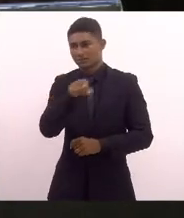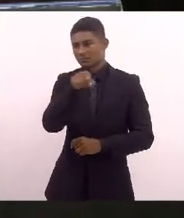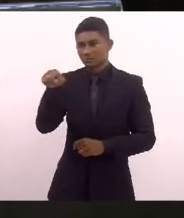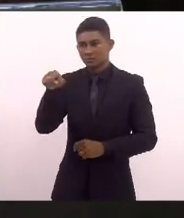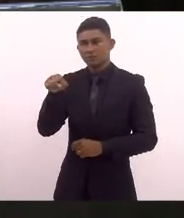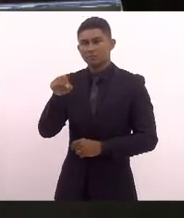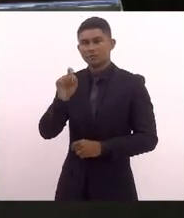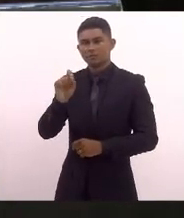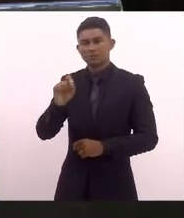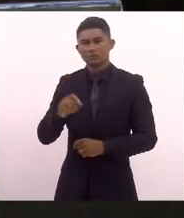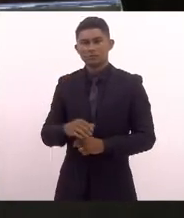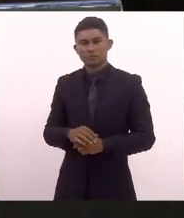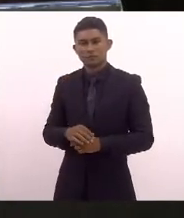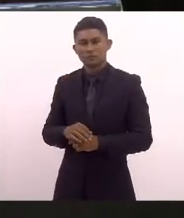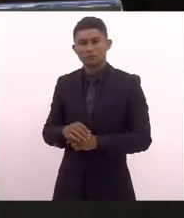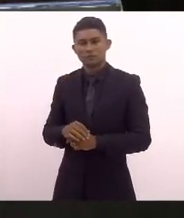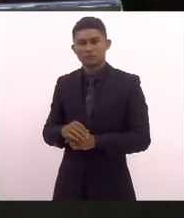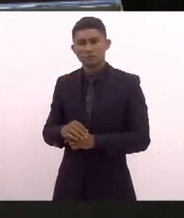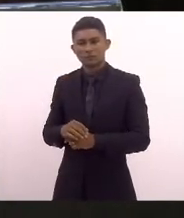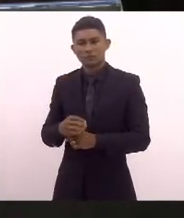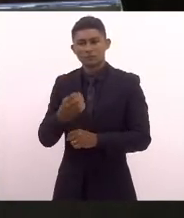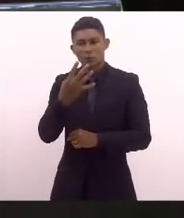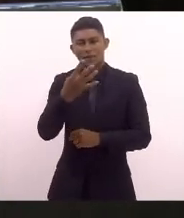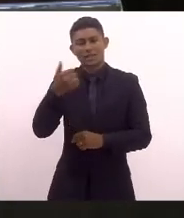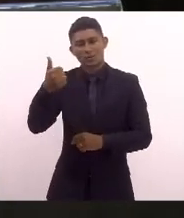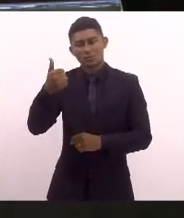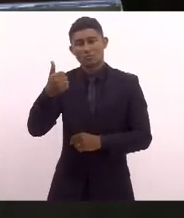41, porque uma foi abatida.